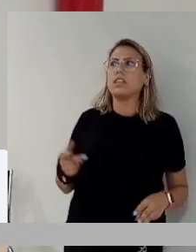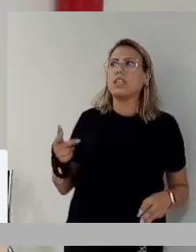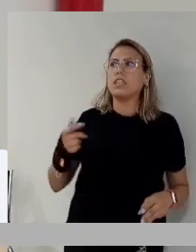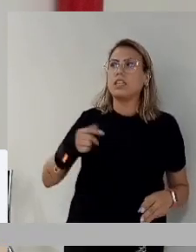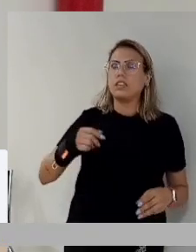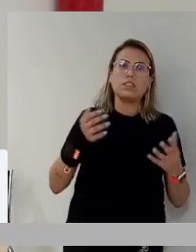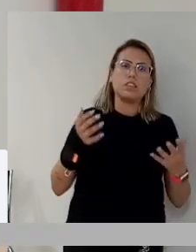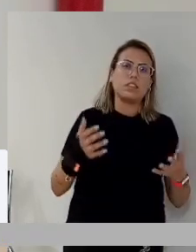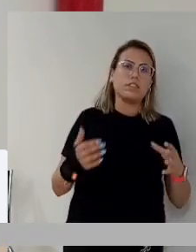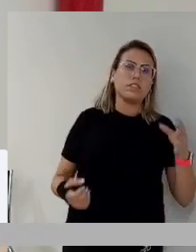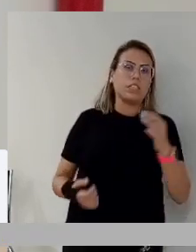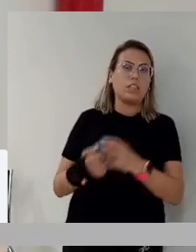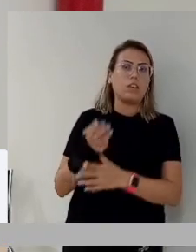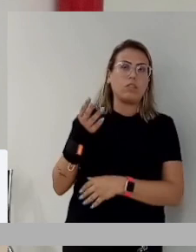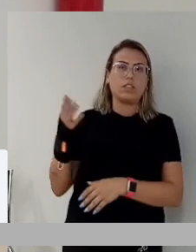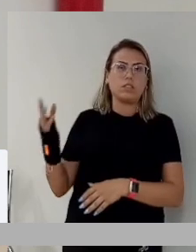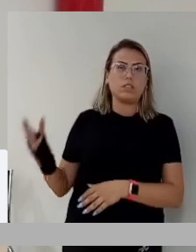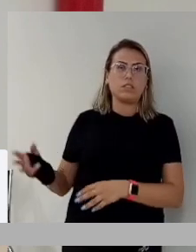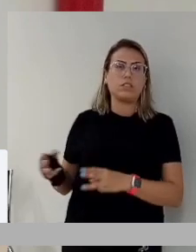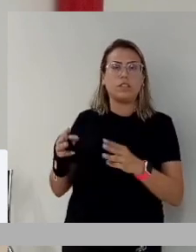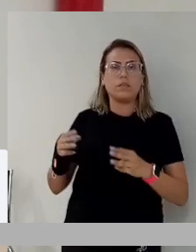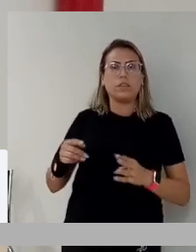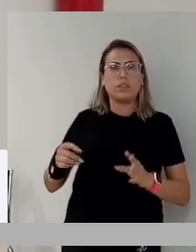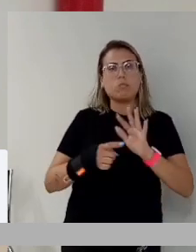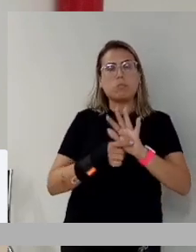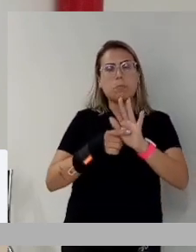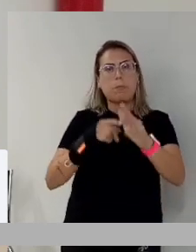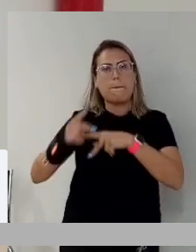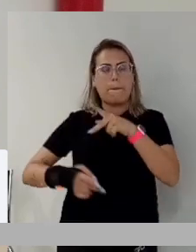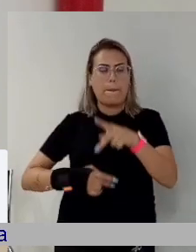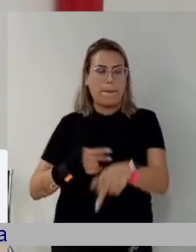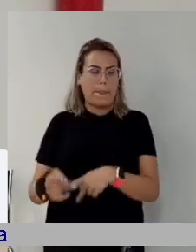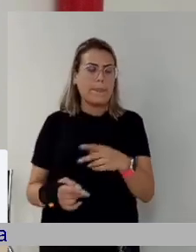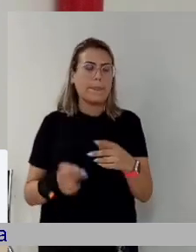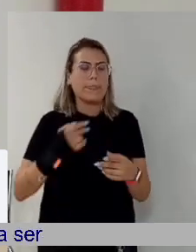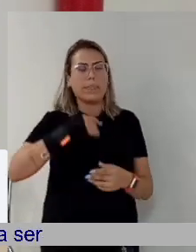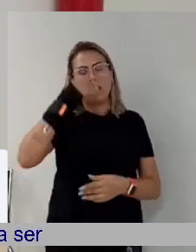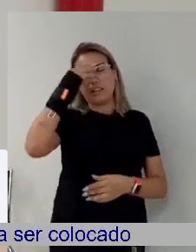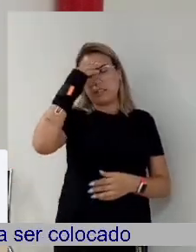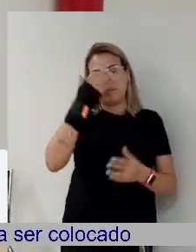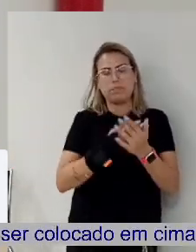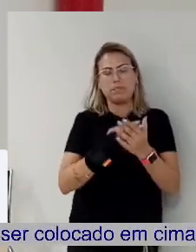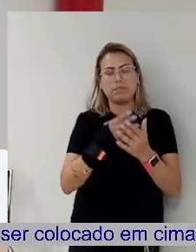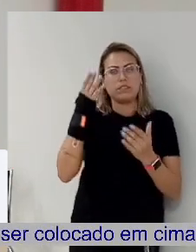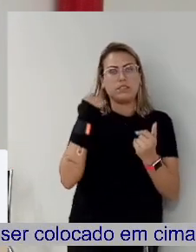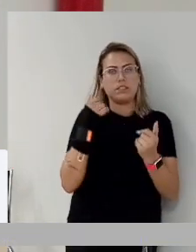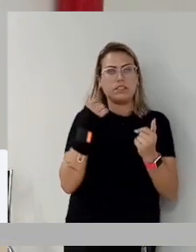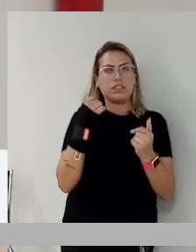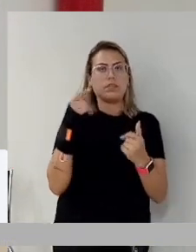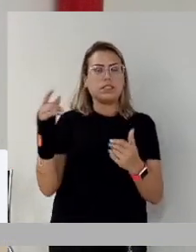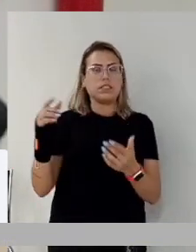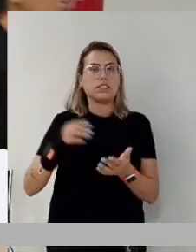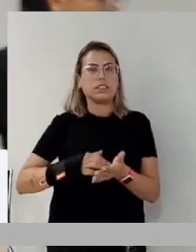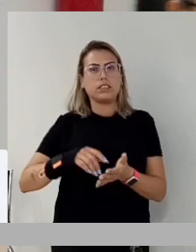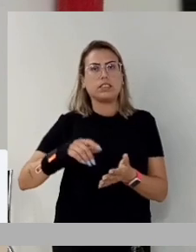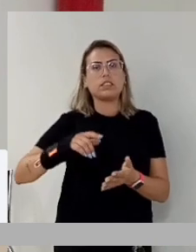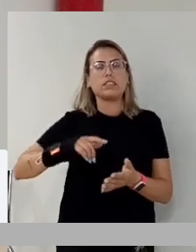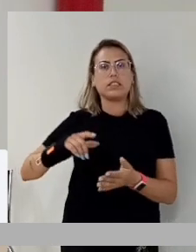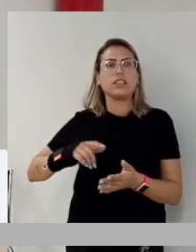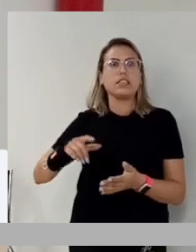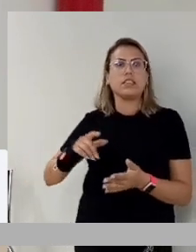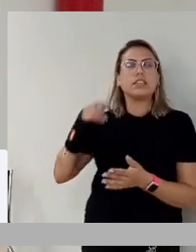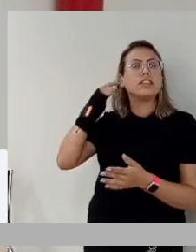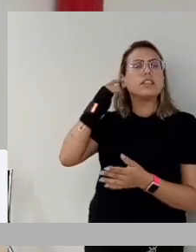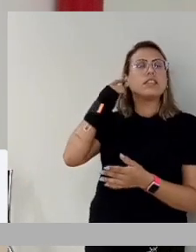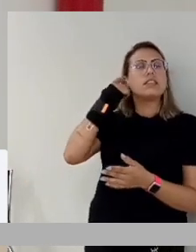inauguração desse caminhão e apresentar pra população que eu acredito que pouca gente sabe que a Secretaria de Meio Ambiente também comprou um caminhão